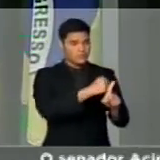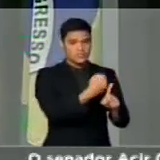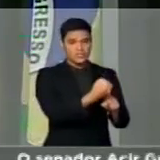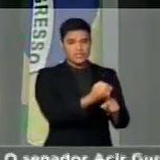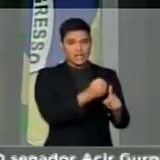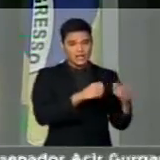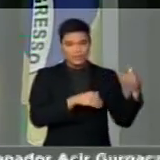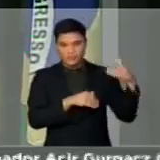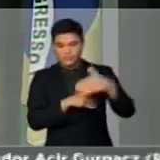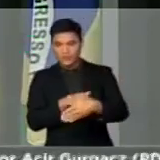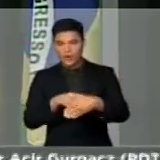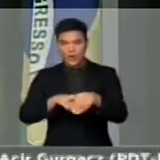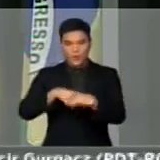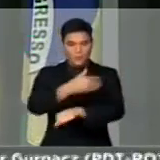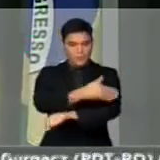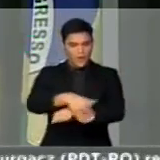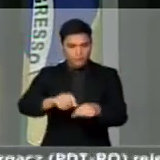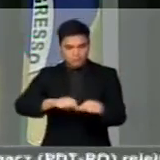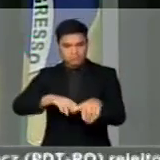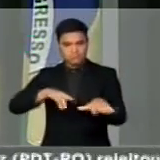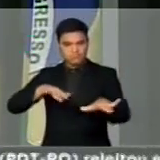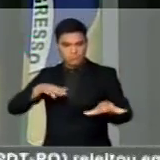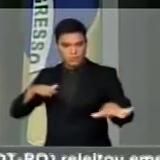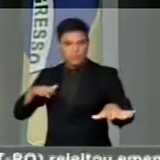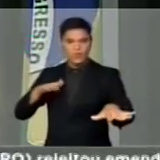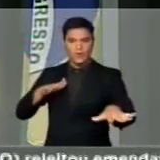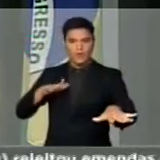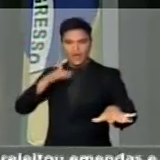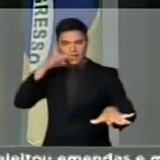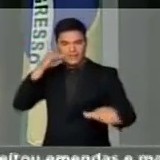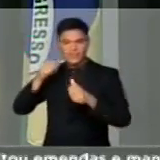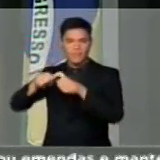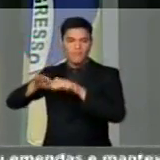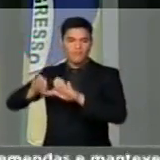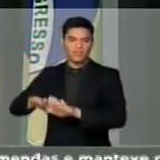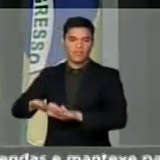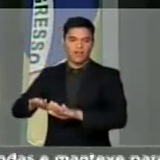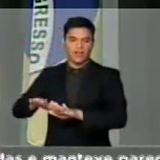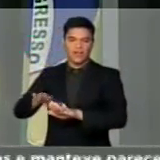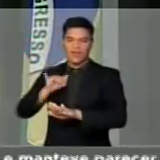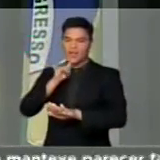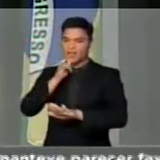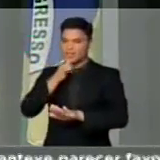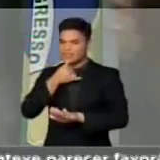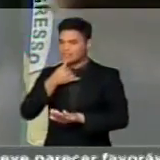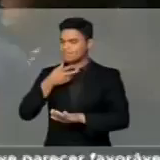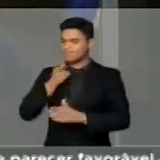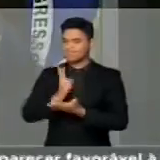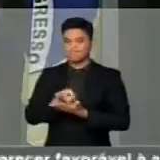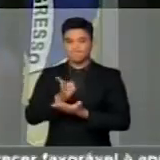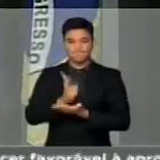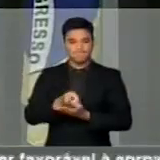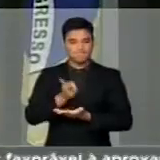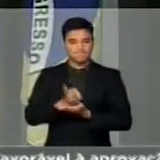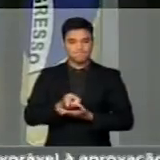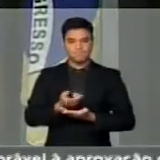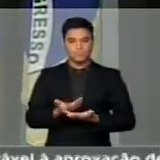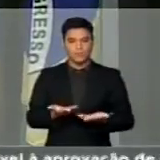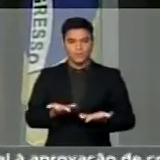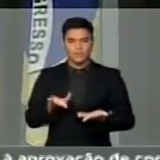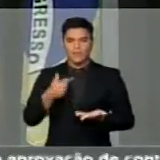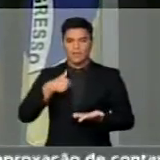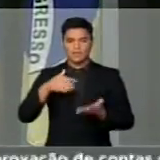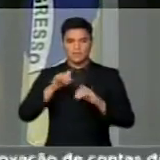fica, o PT fica, e a infelicidade vai aumentar a cada dia. Essa mensagem que eu